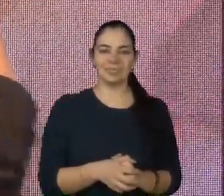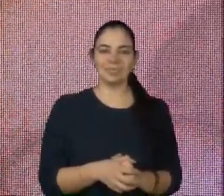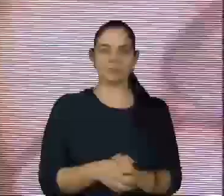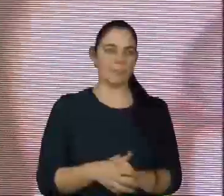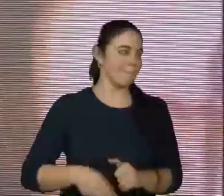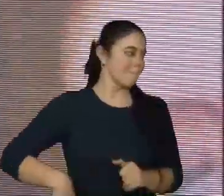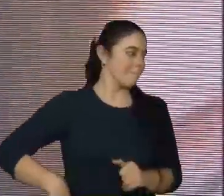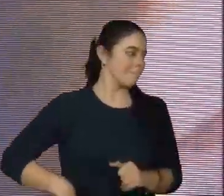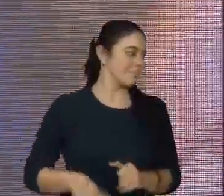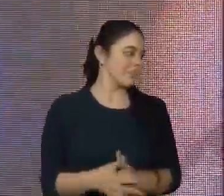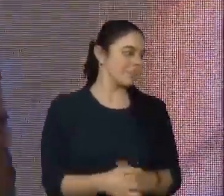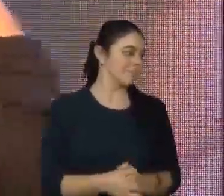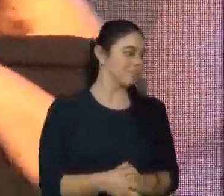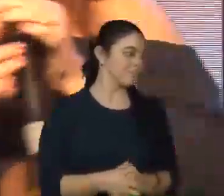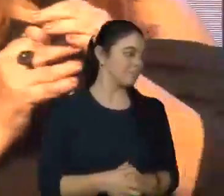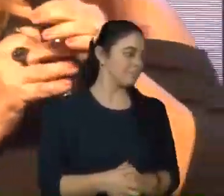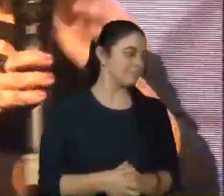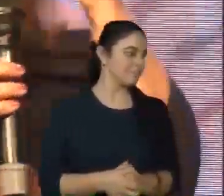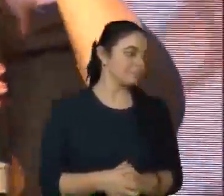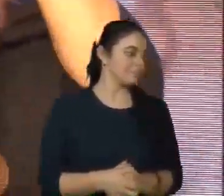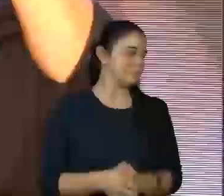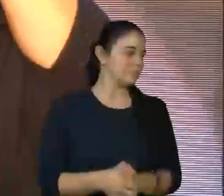Pega aqui para mim, por favor.